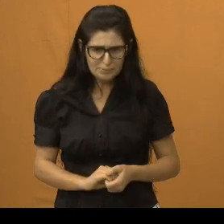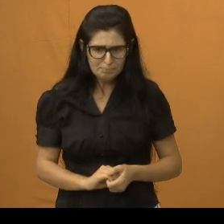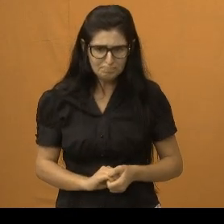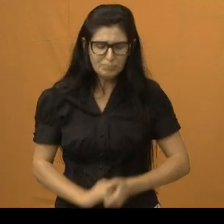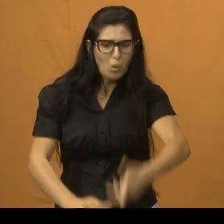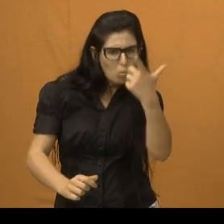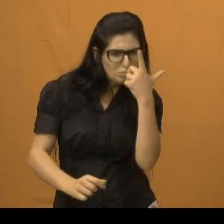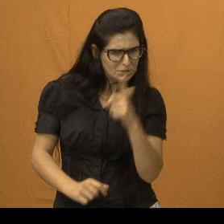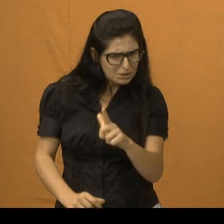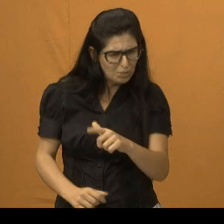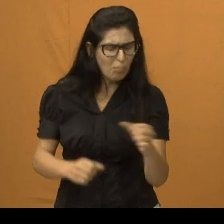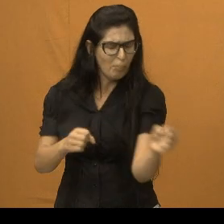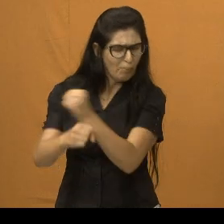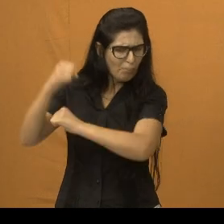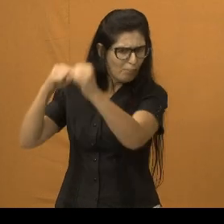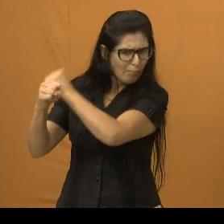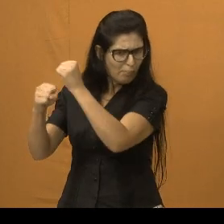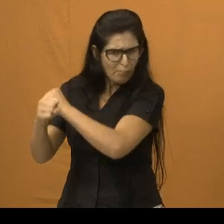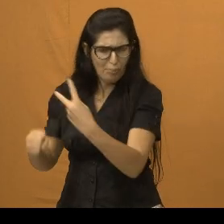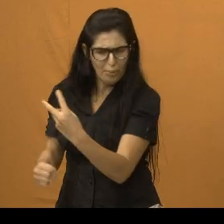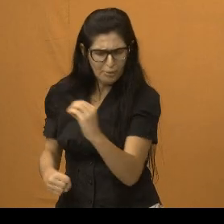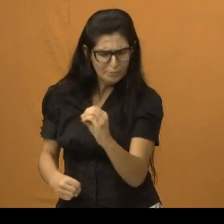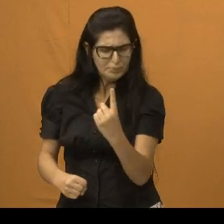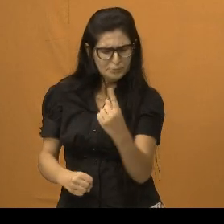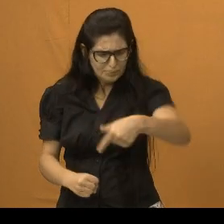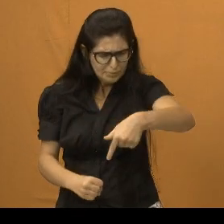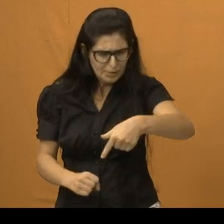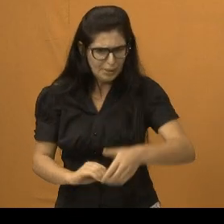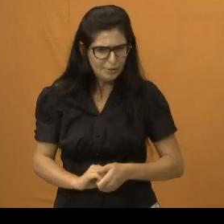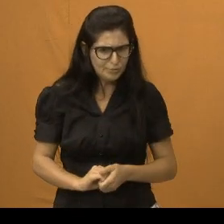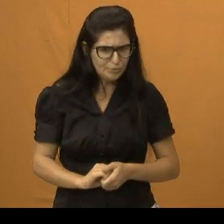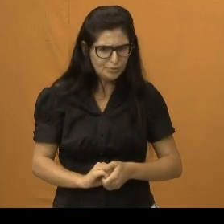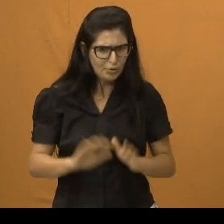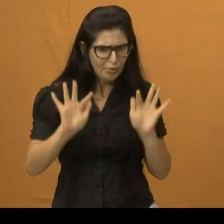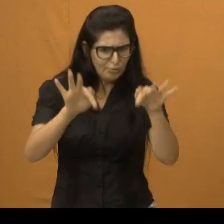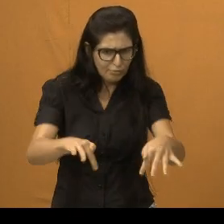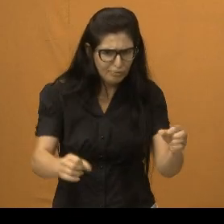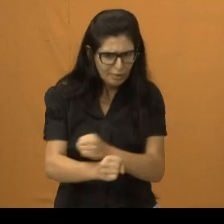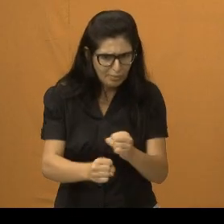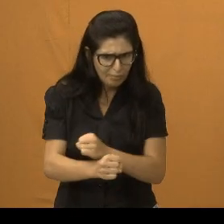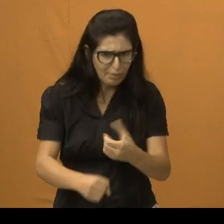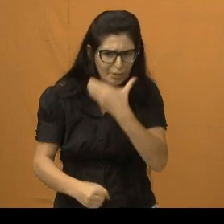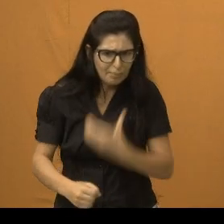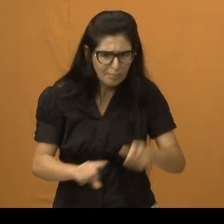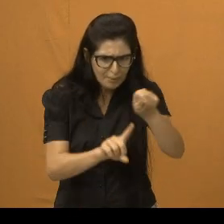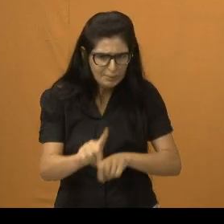foi realizado em 2017, né, no seu encerramento,